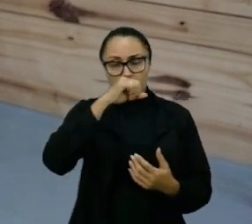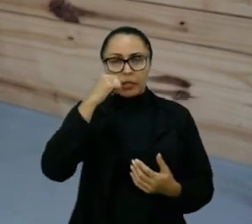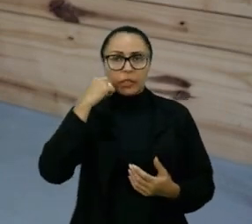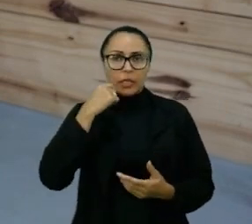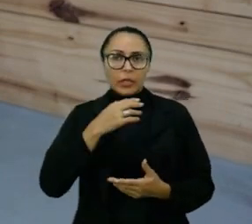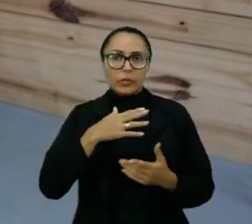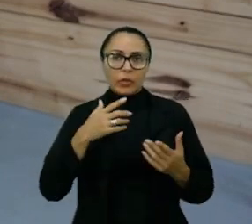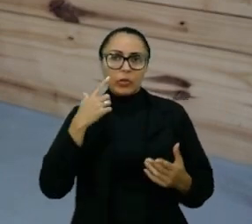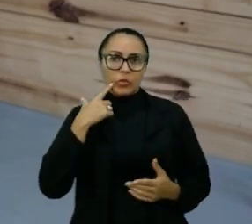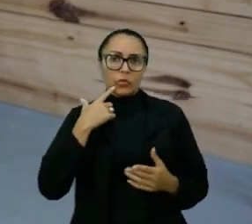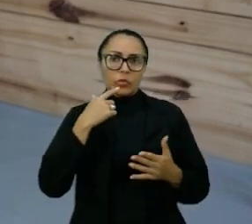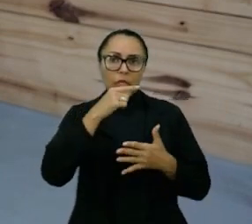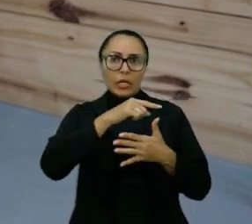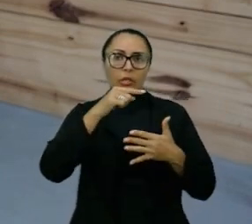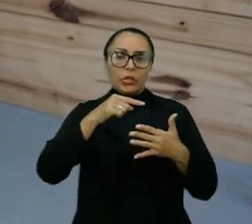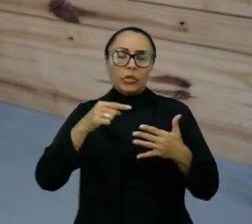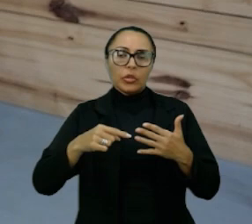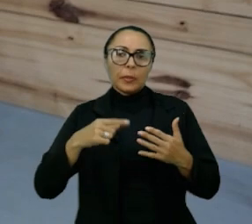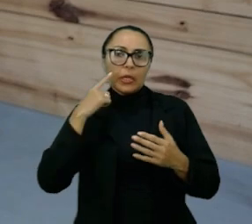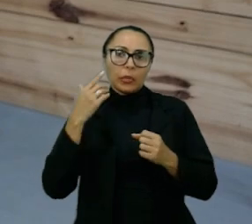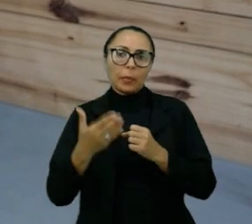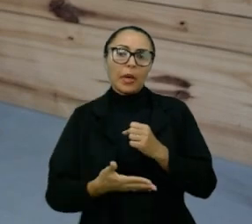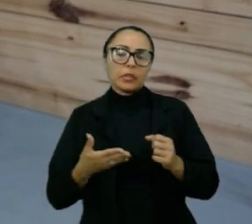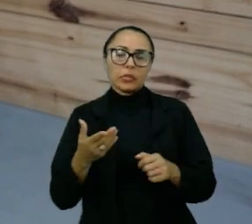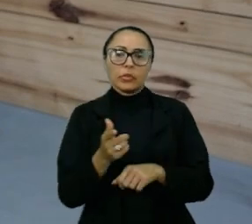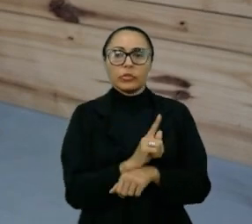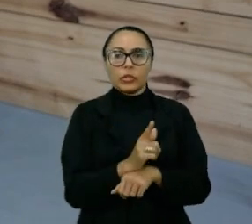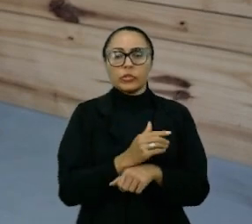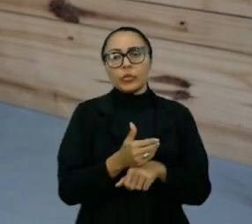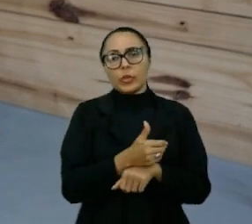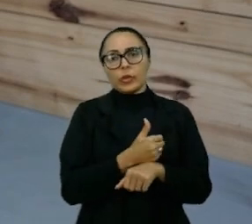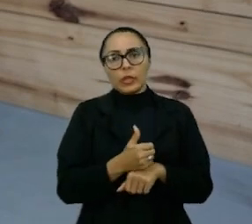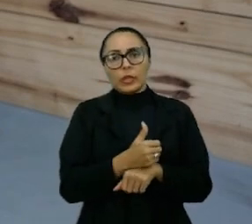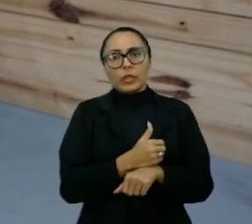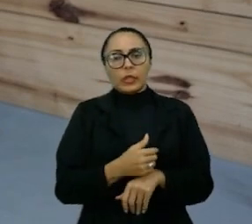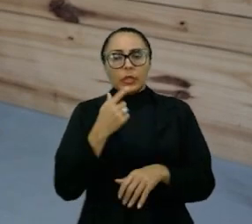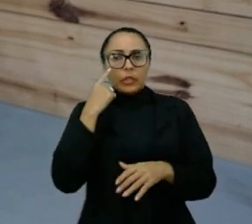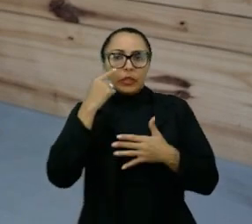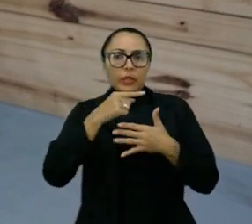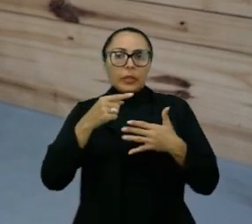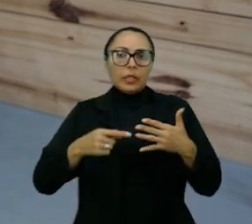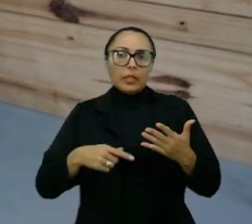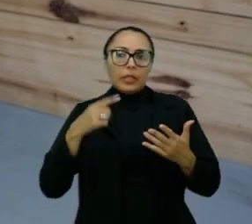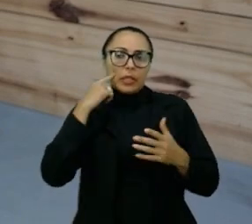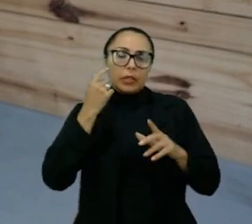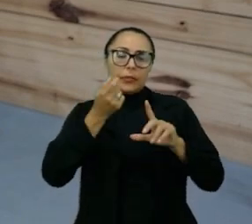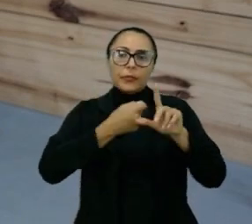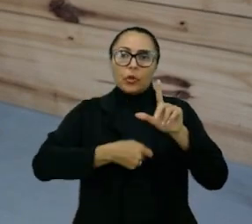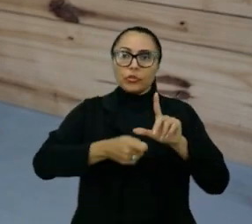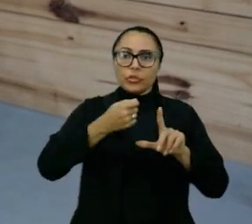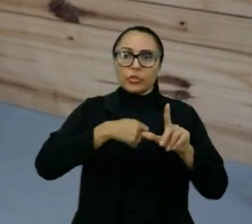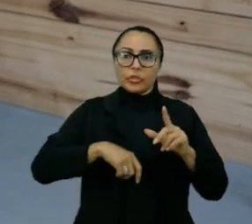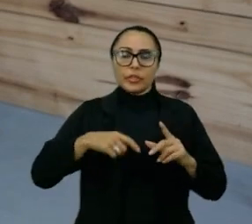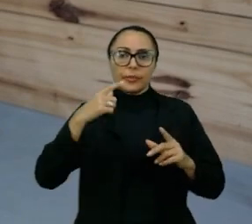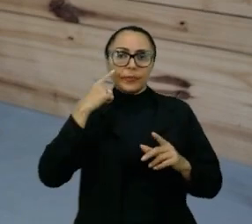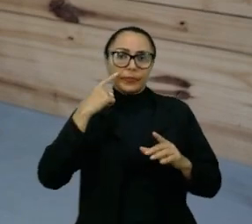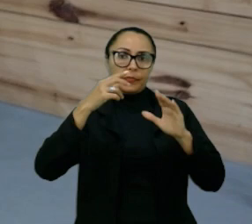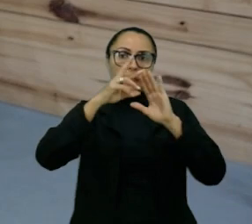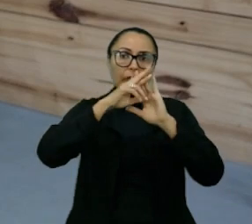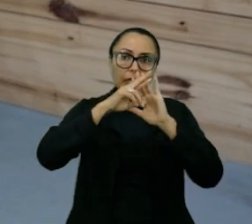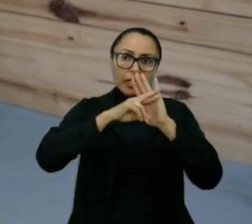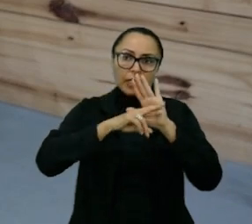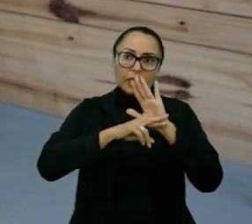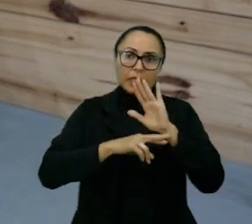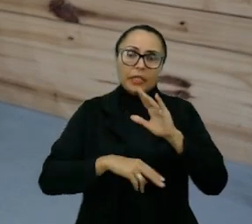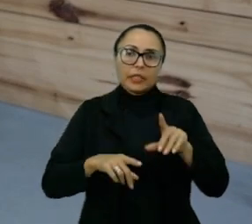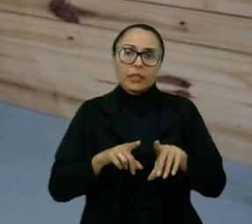aos aspectos básicos da gestão da qualidade, com ênfase nas operações logísticas e as normas de padronização